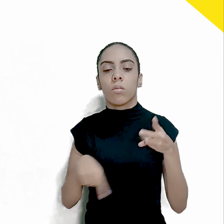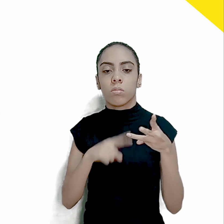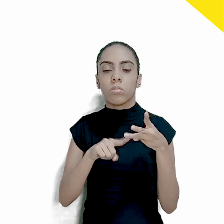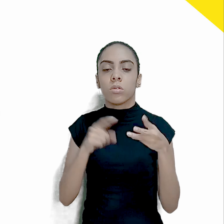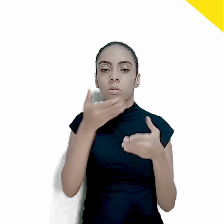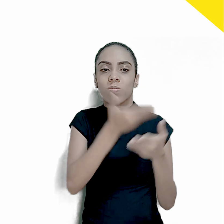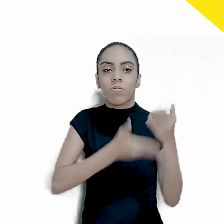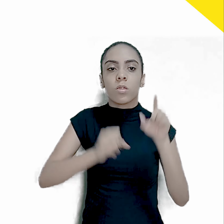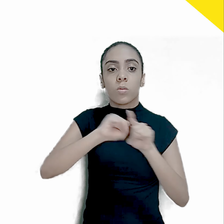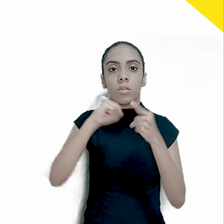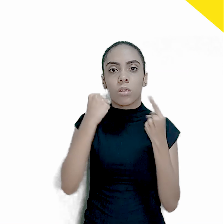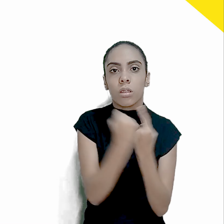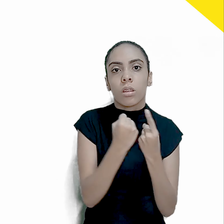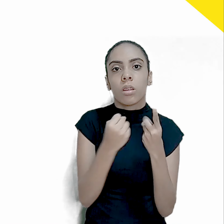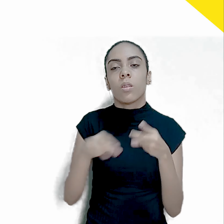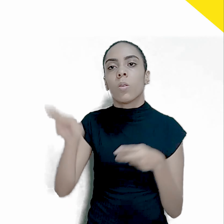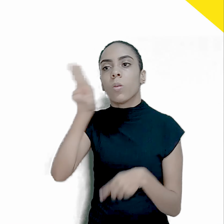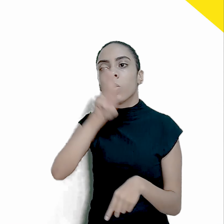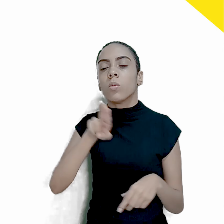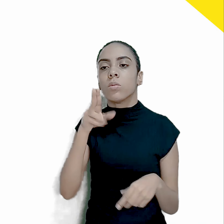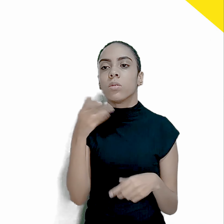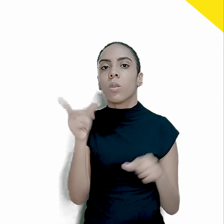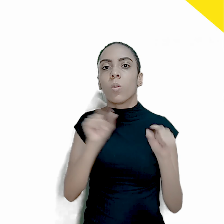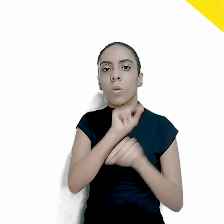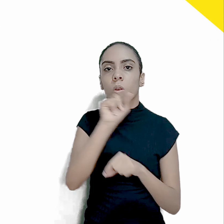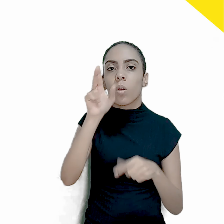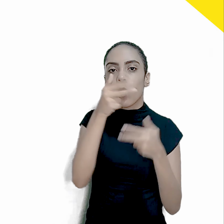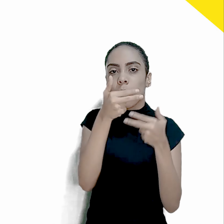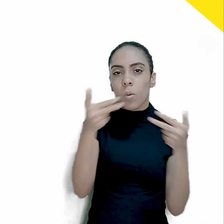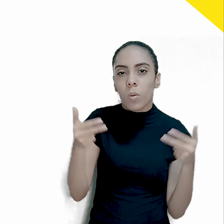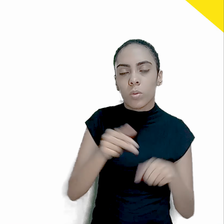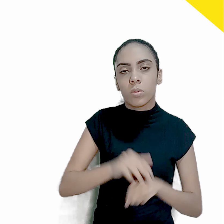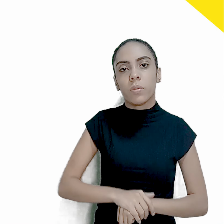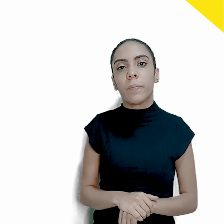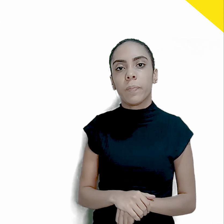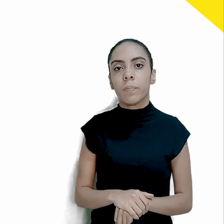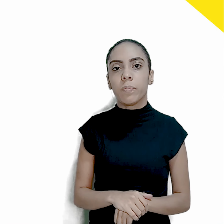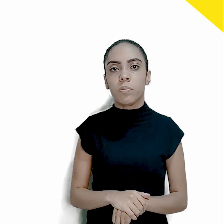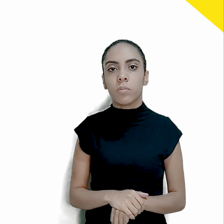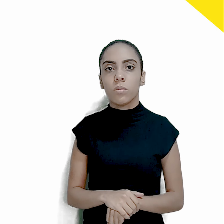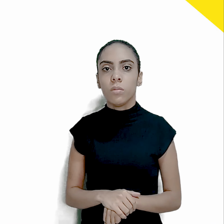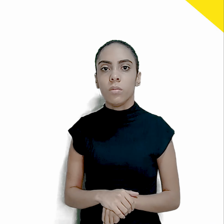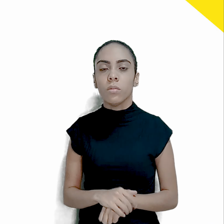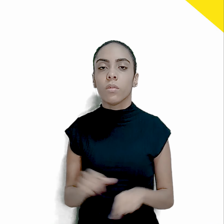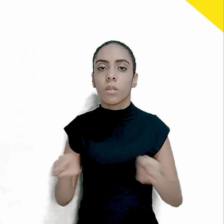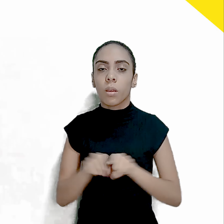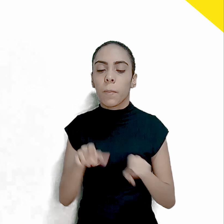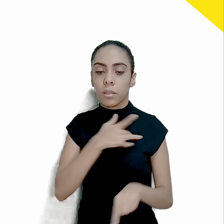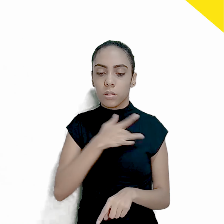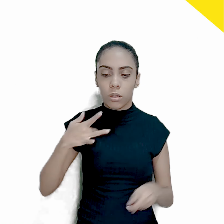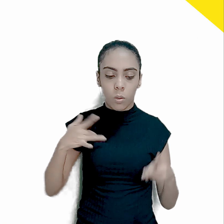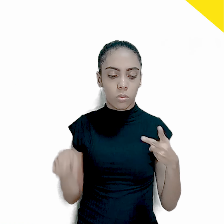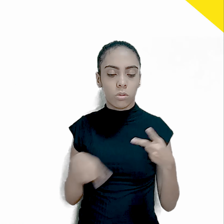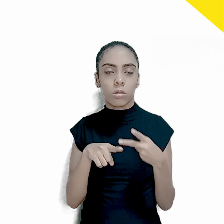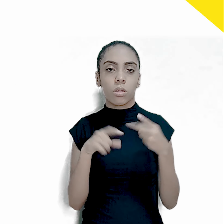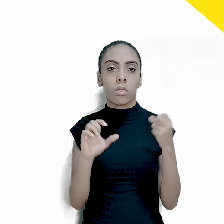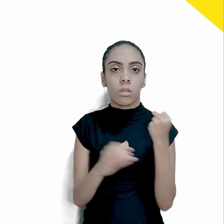utilização da comunidade, utilização dos recursos da comunidade, saúde e segurança, habilidades